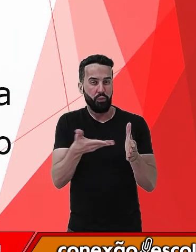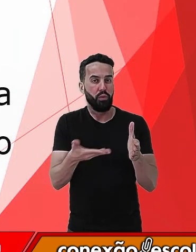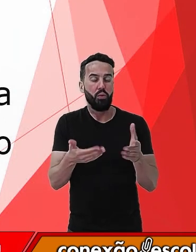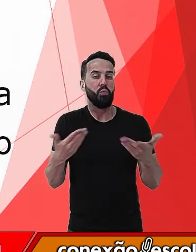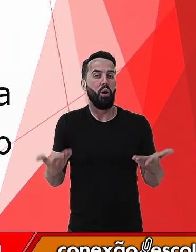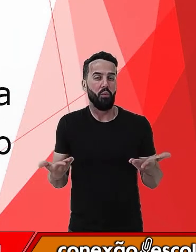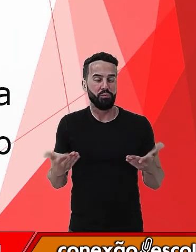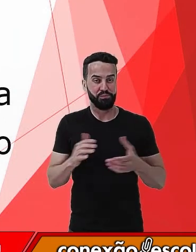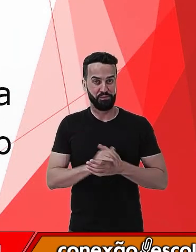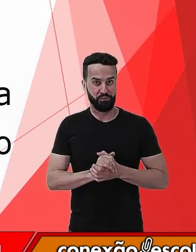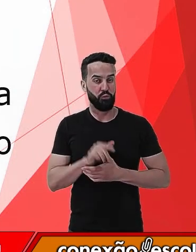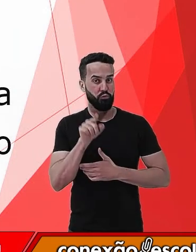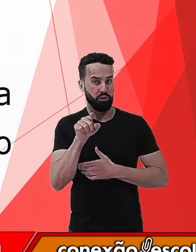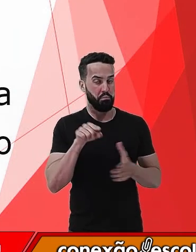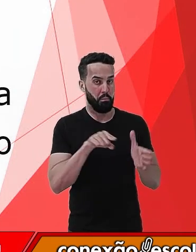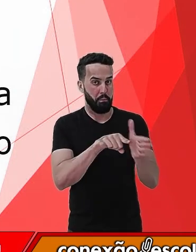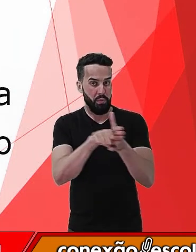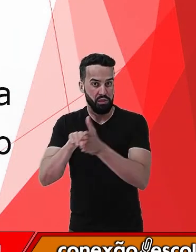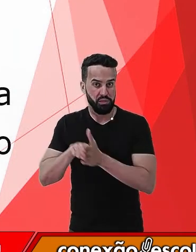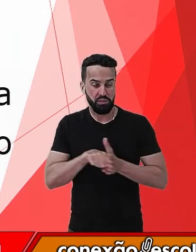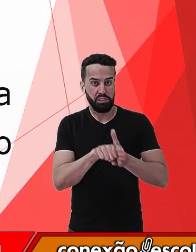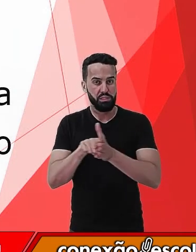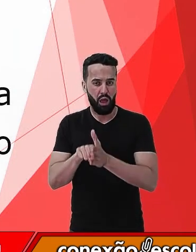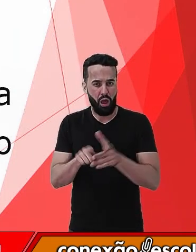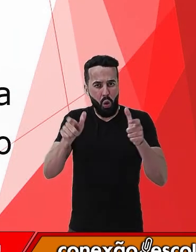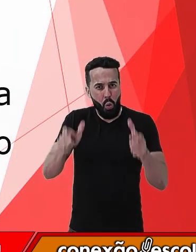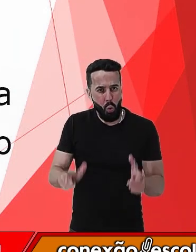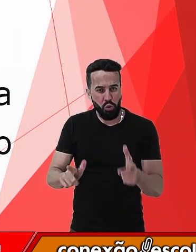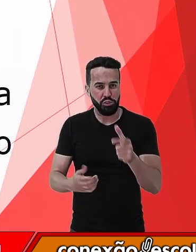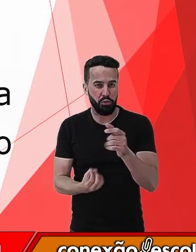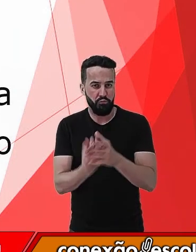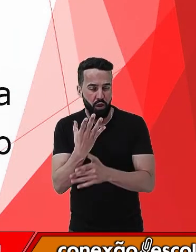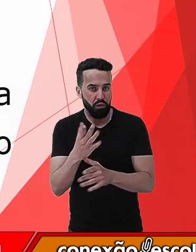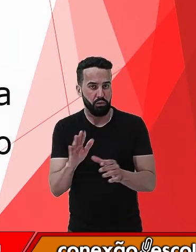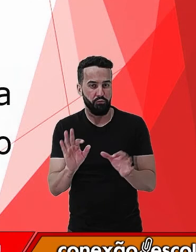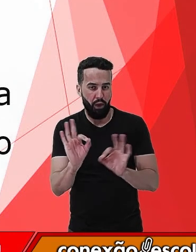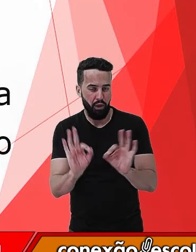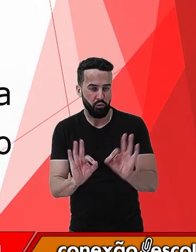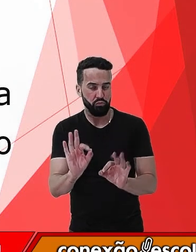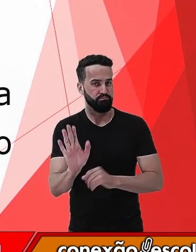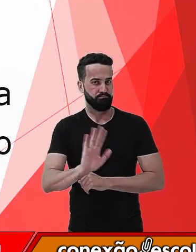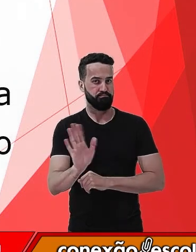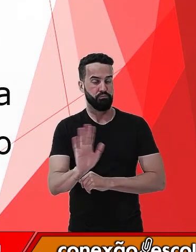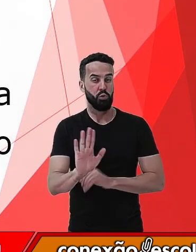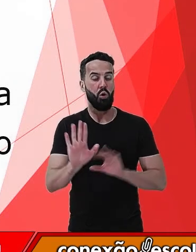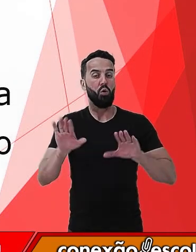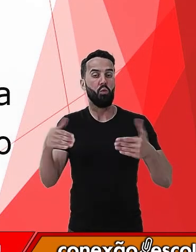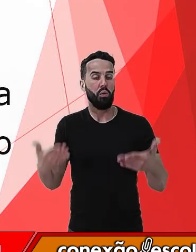Oceano Pacífico. E essa obra de infraestrutura, ela não seria feita por acaso.